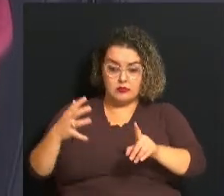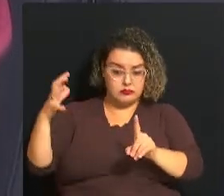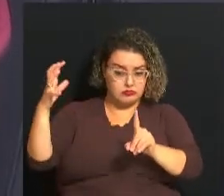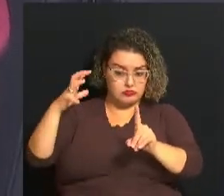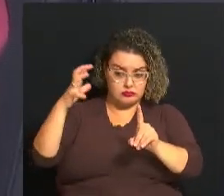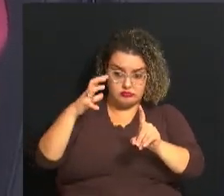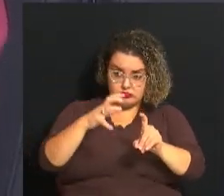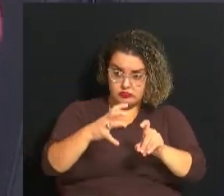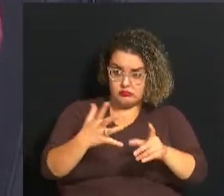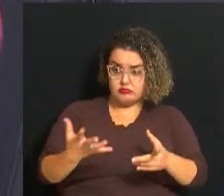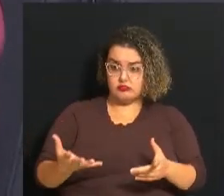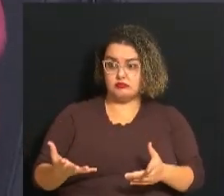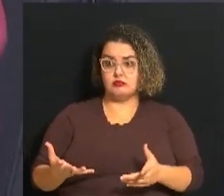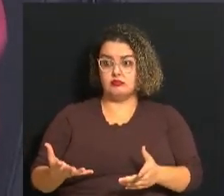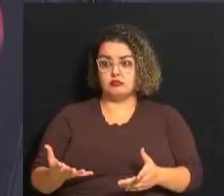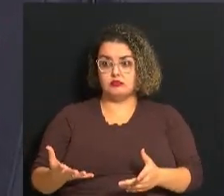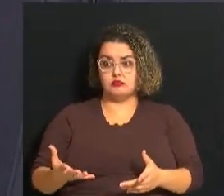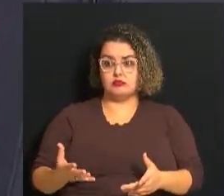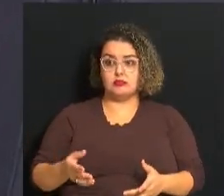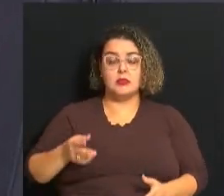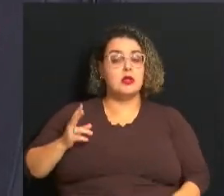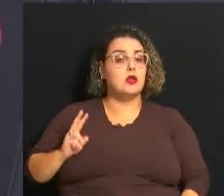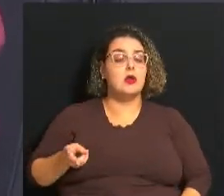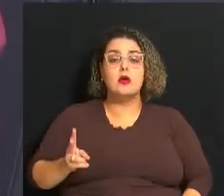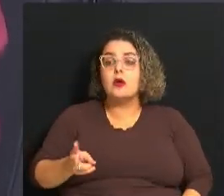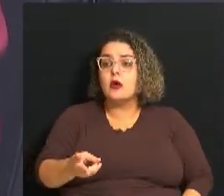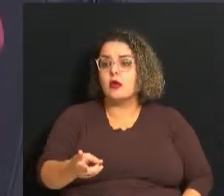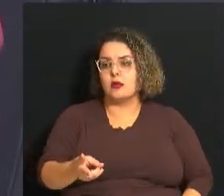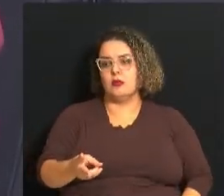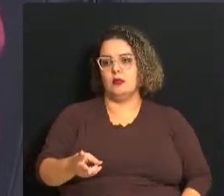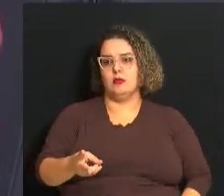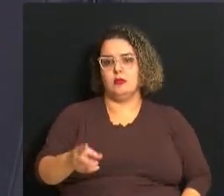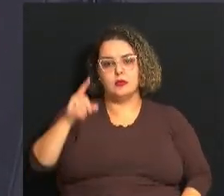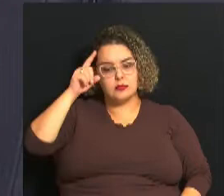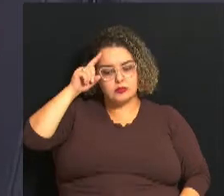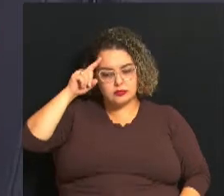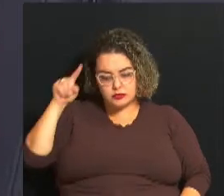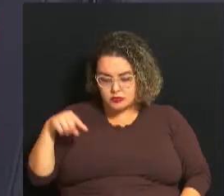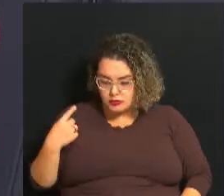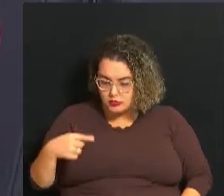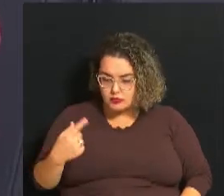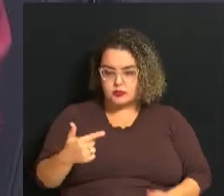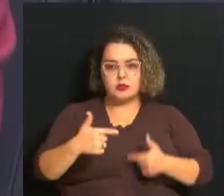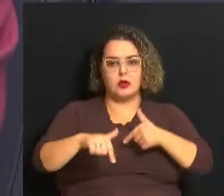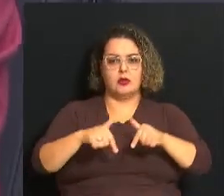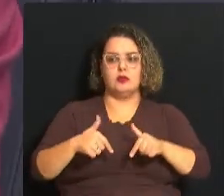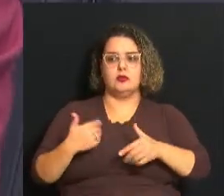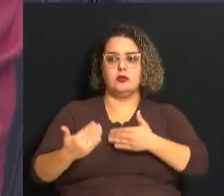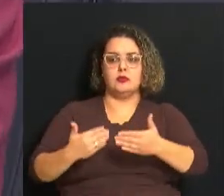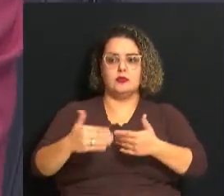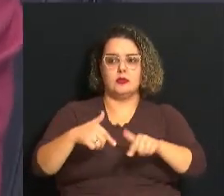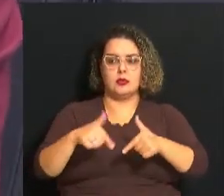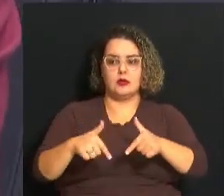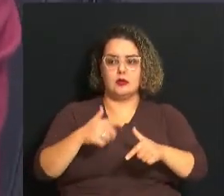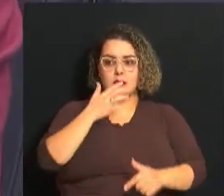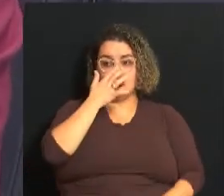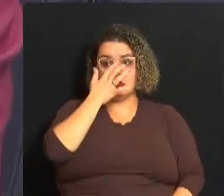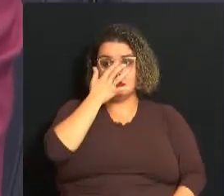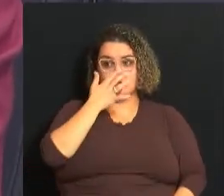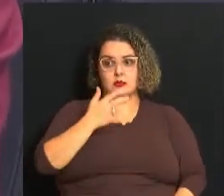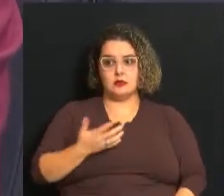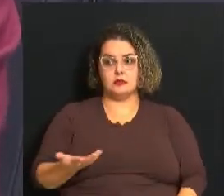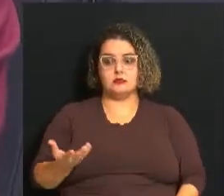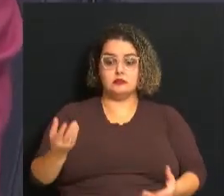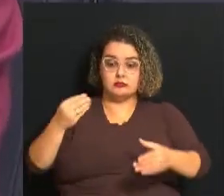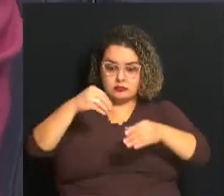dia sede constante que é do cotidiano do trabalho dos processos de trabalho e isso tem a ver com a